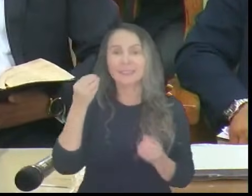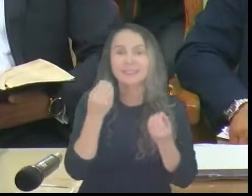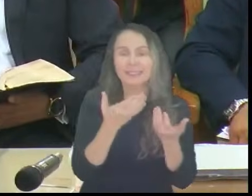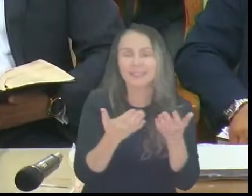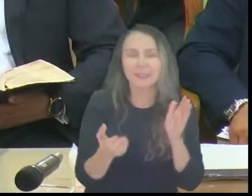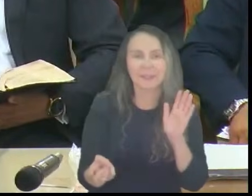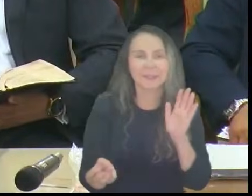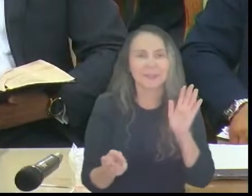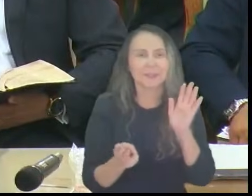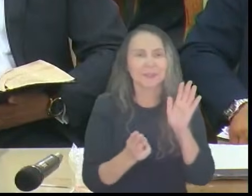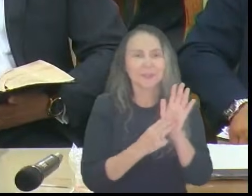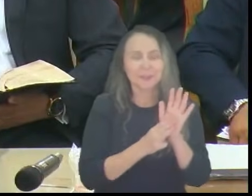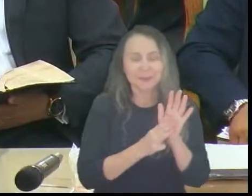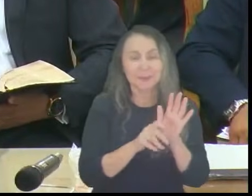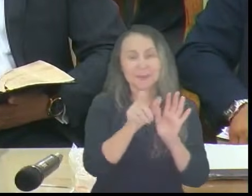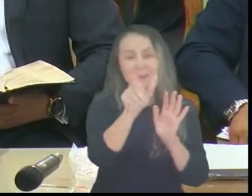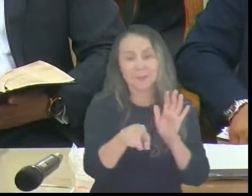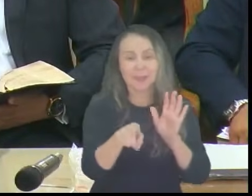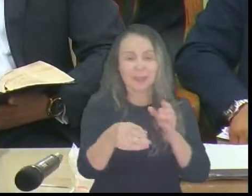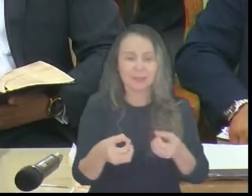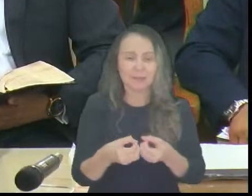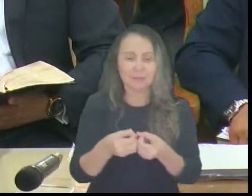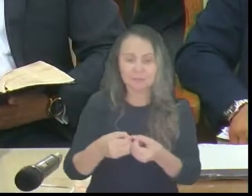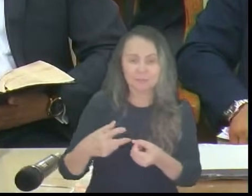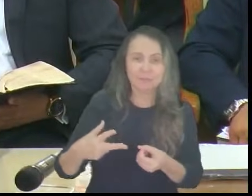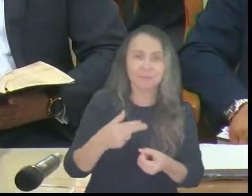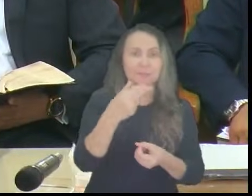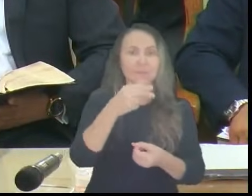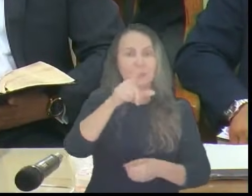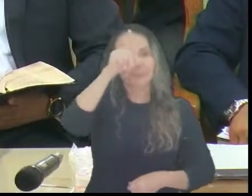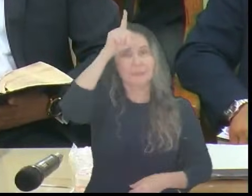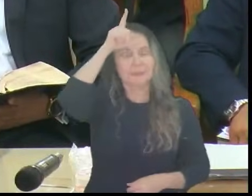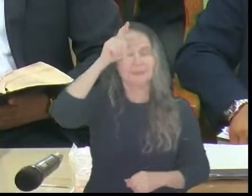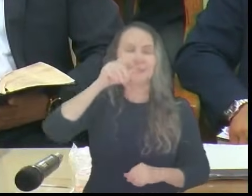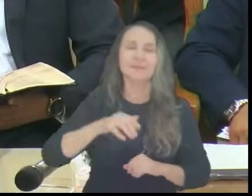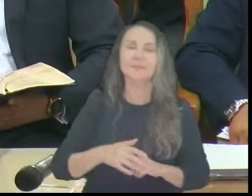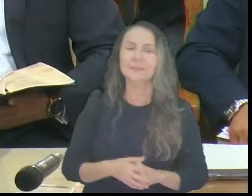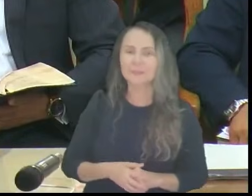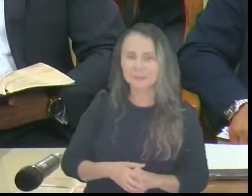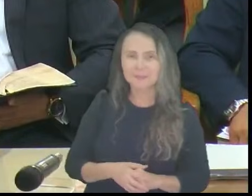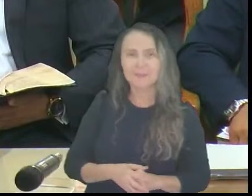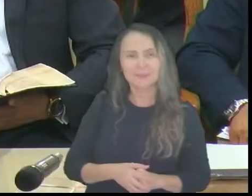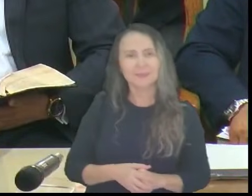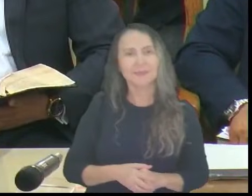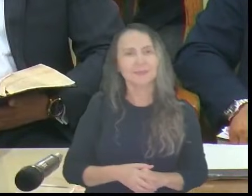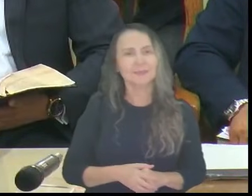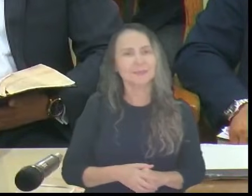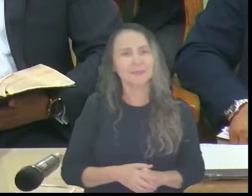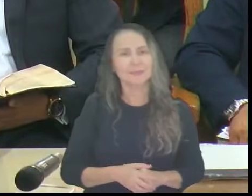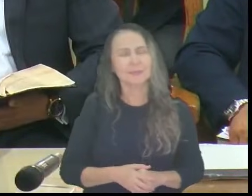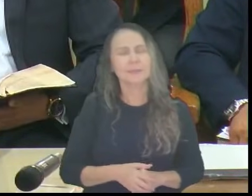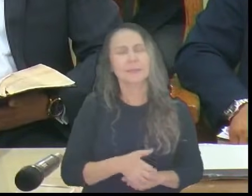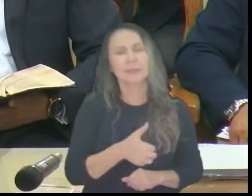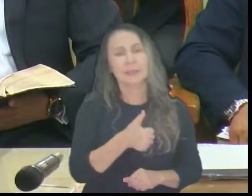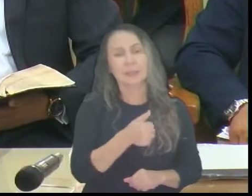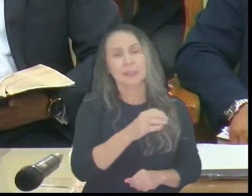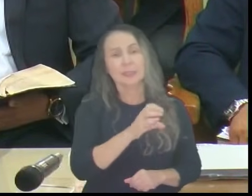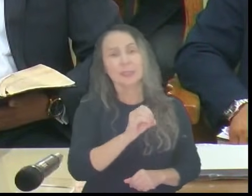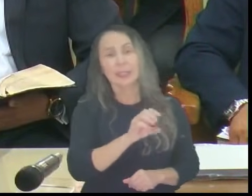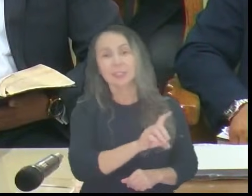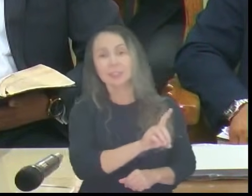os olhos do chefe dos eunucos. Aí, quando foi com 10 dias,